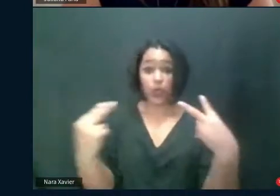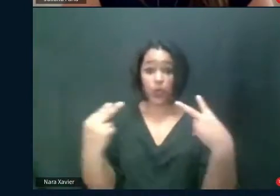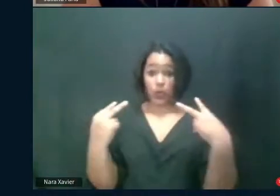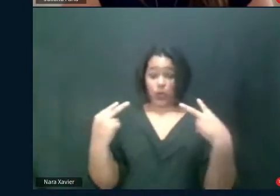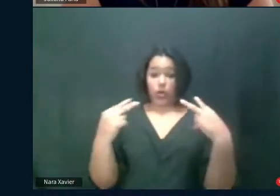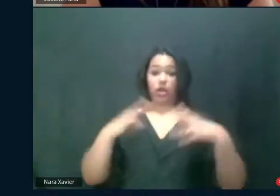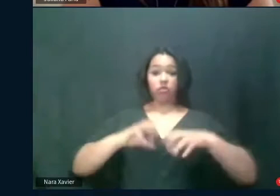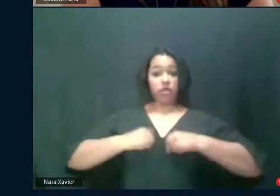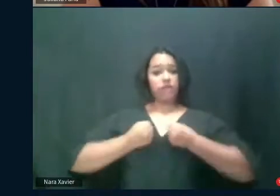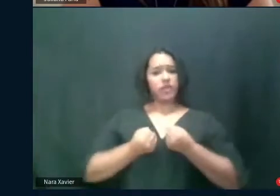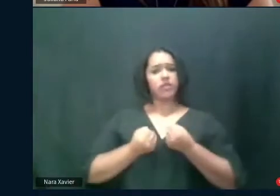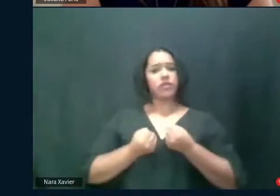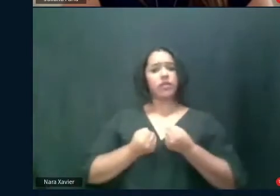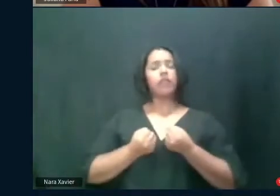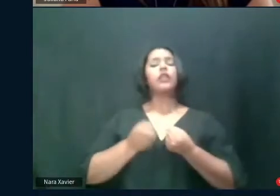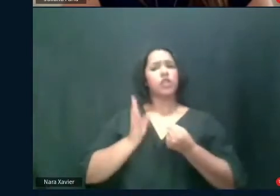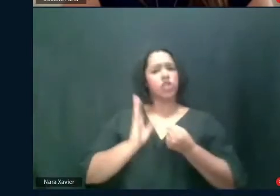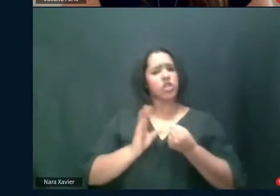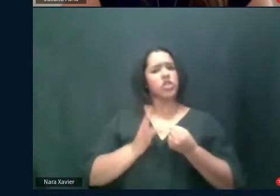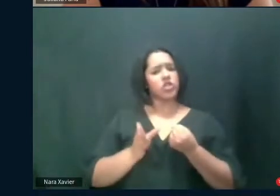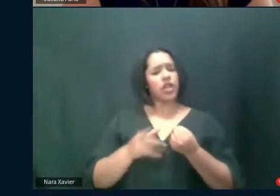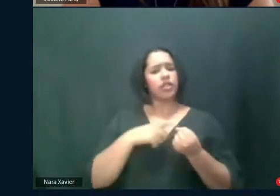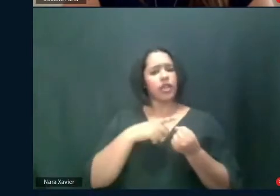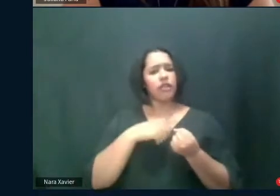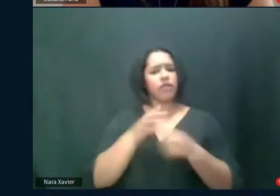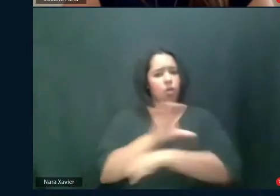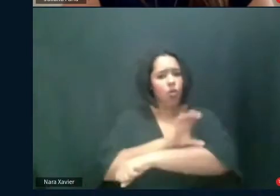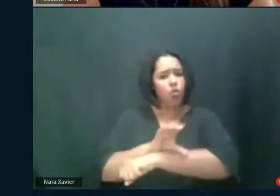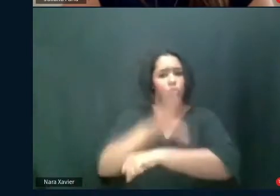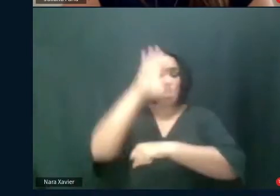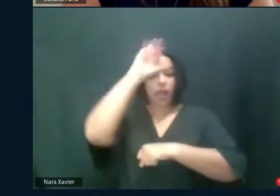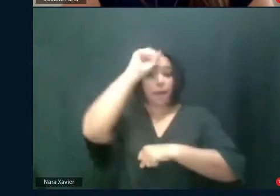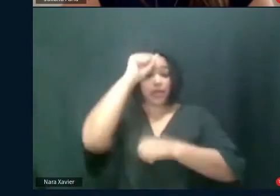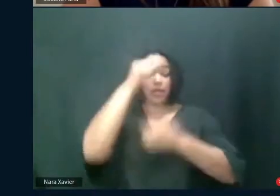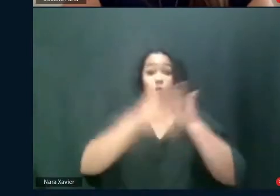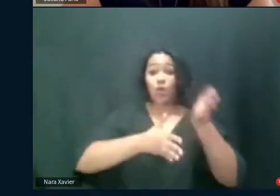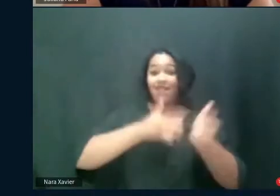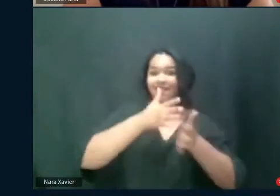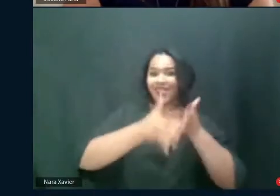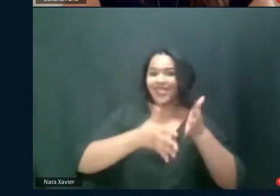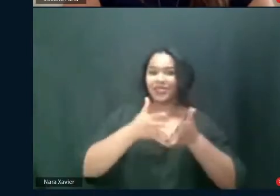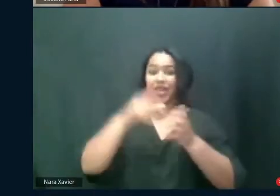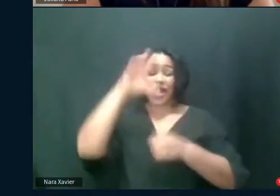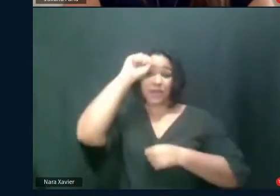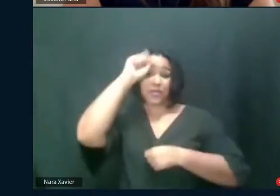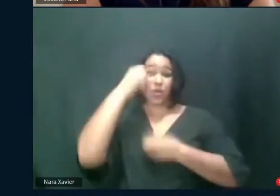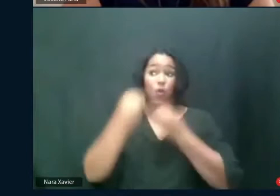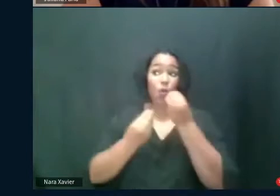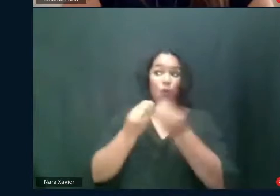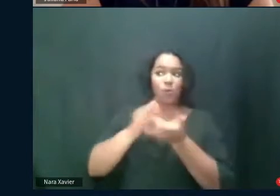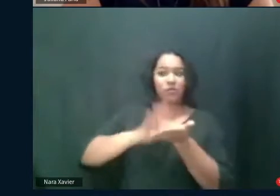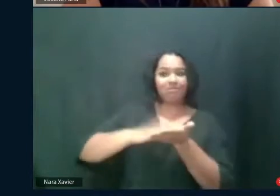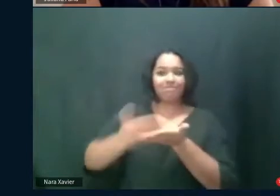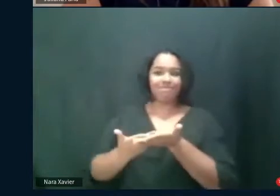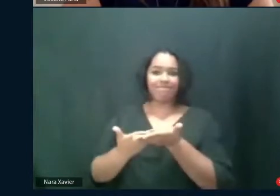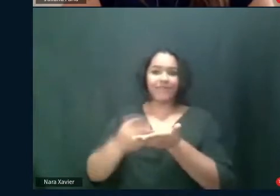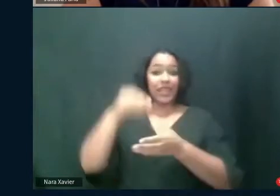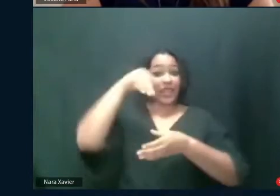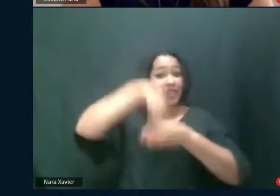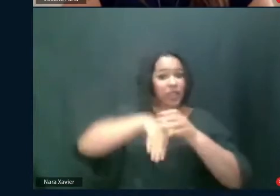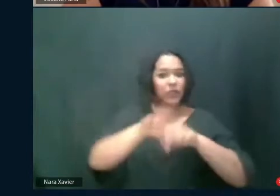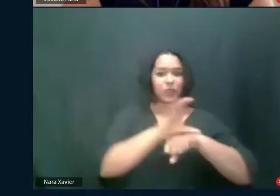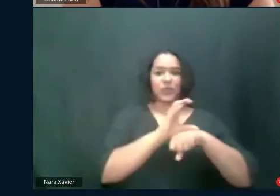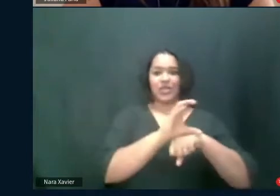essa defesa que passaram pelo CAIS, que aprenderam Libras no CAIS, que aprenderam como interpretar no CAIS. Só que